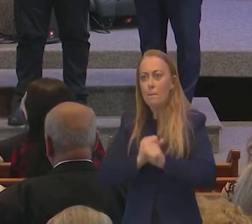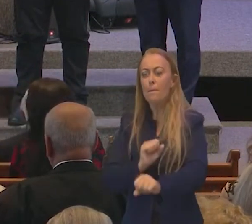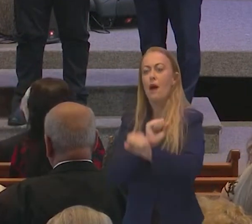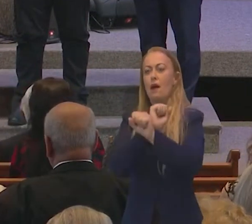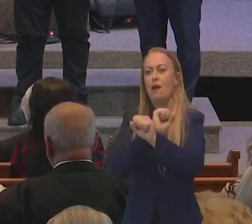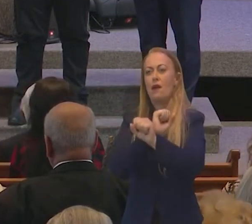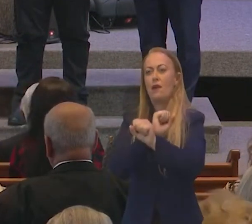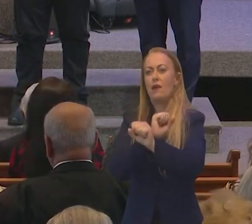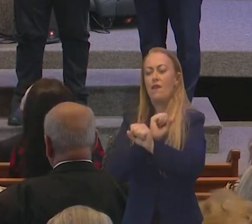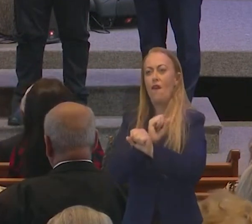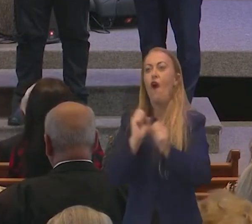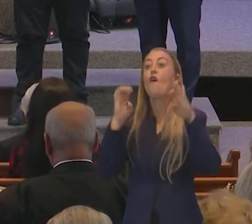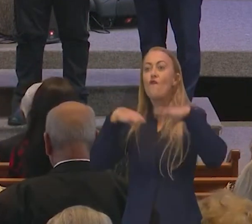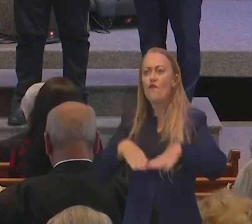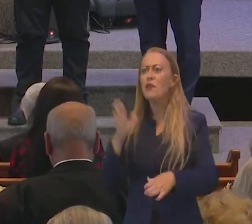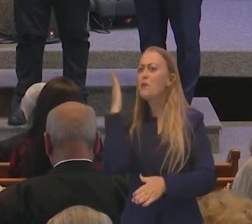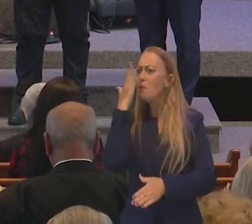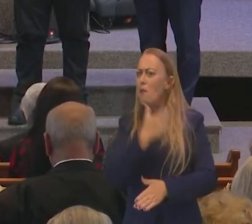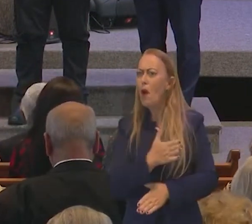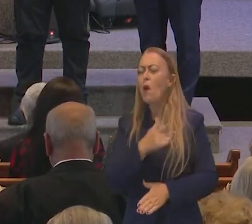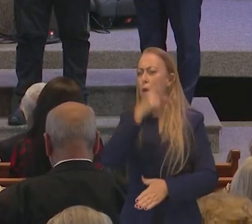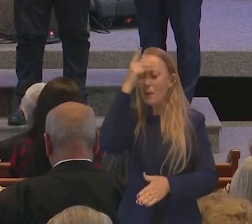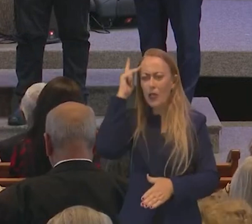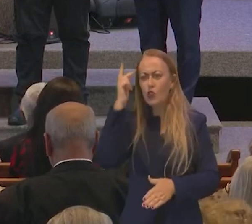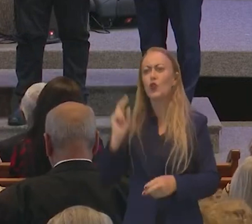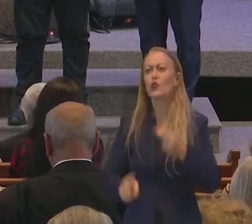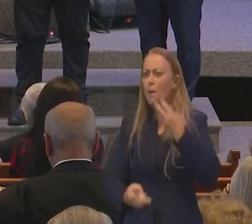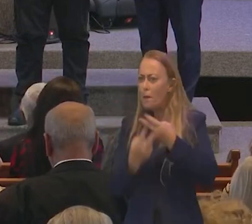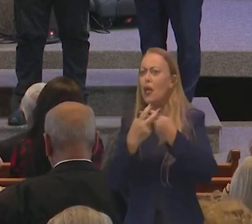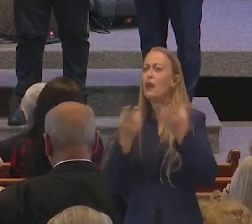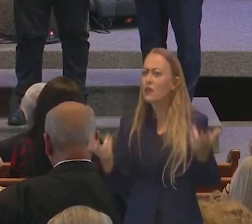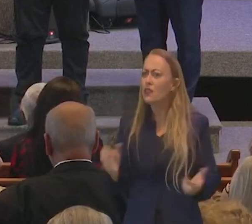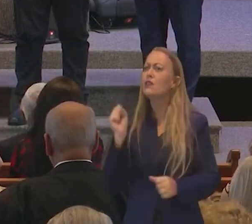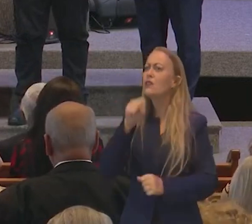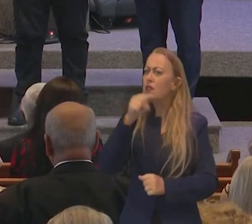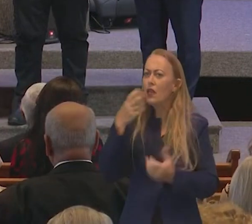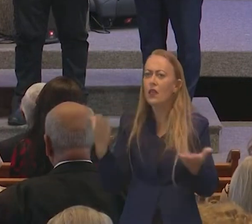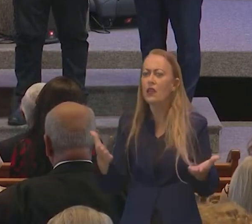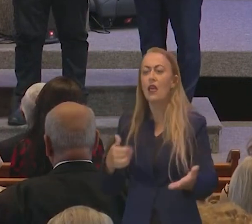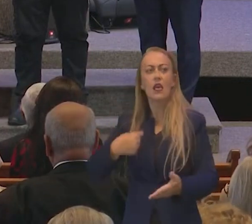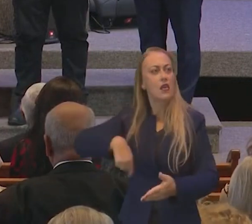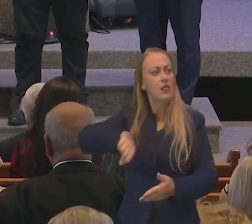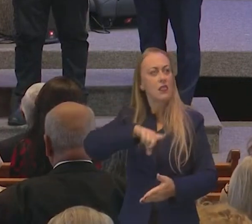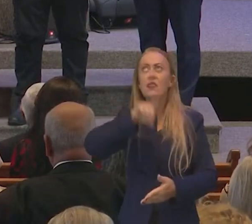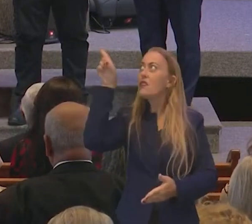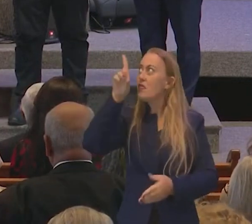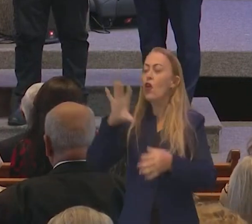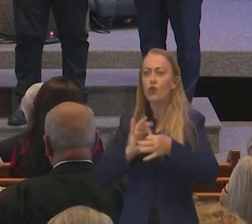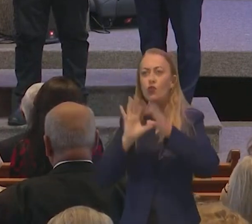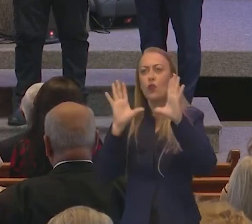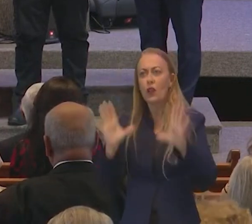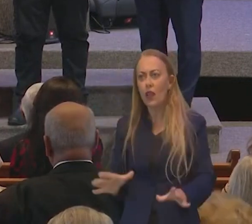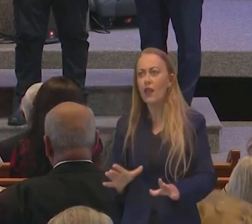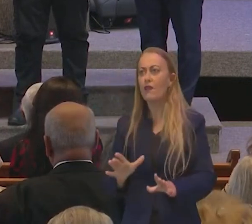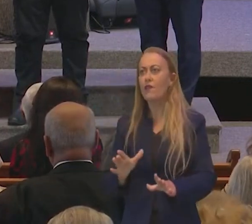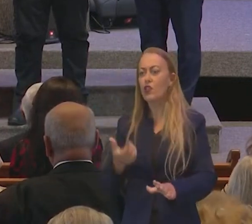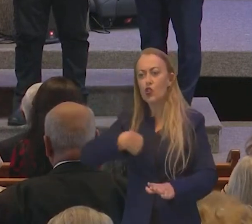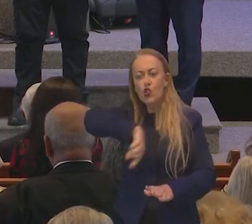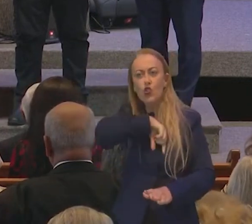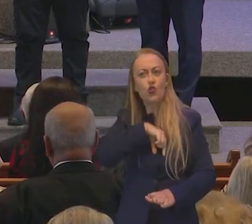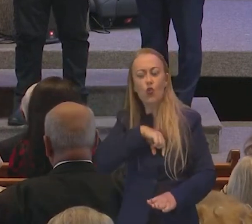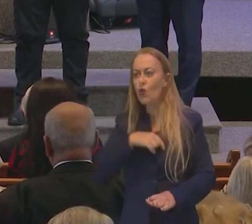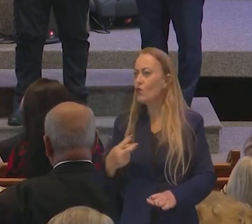ruim para aqueles que cometem o crime, e que Deus nos livre desse tipo de comportamento, para que a gente